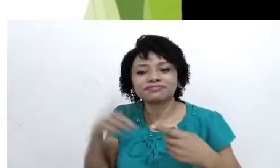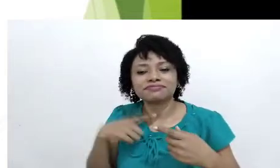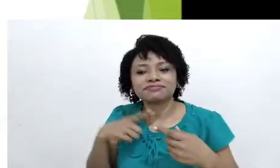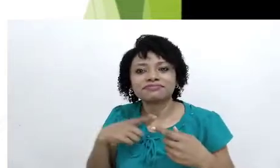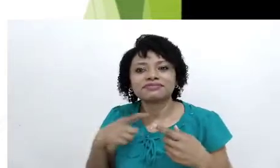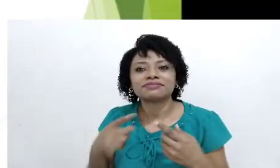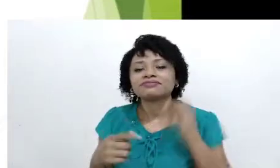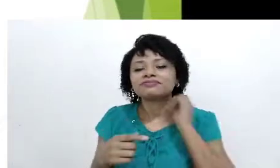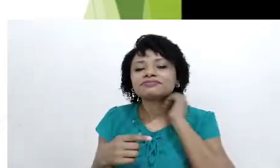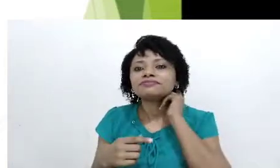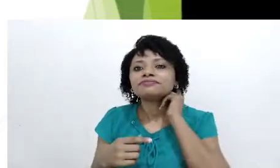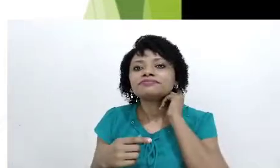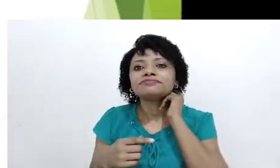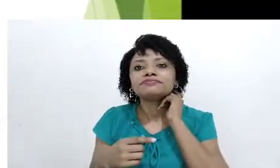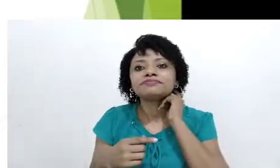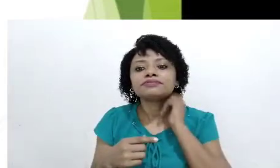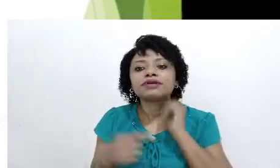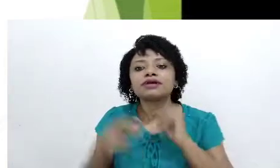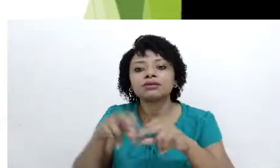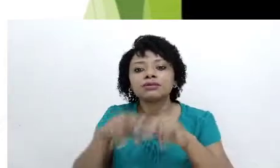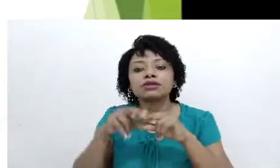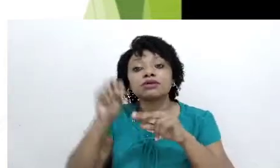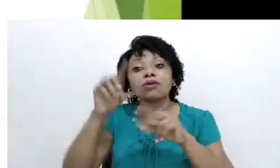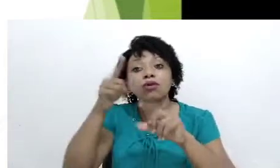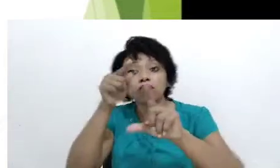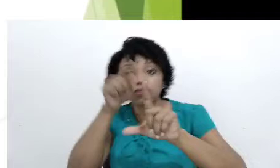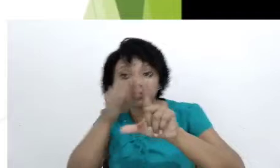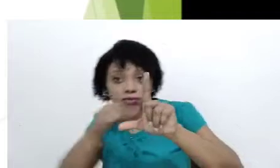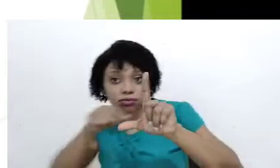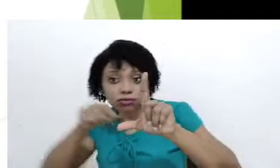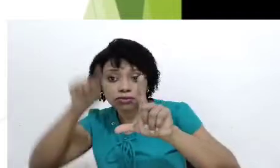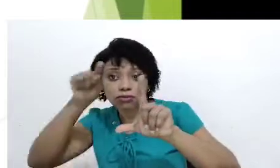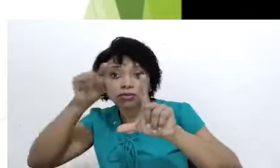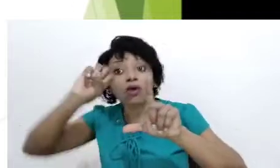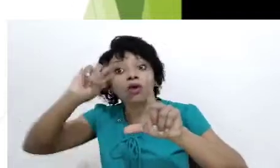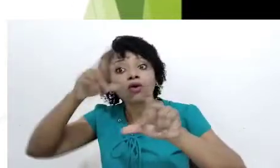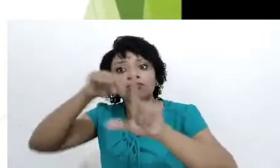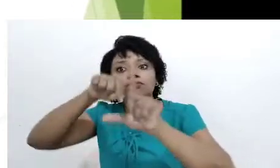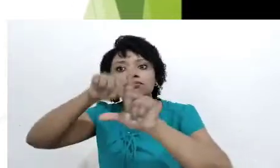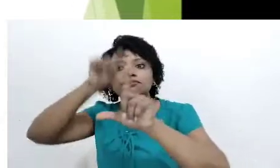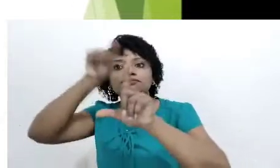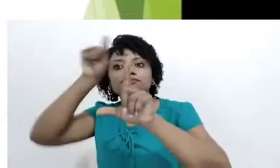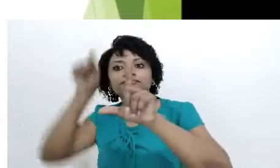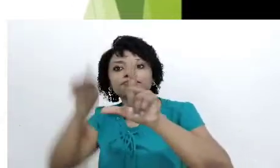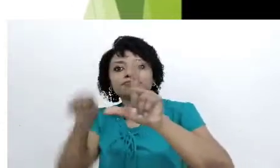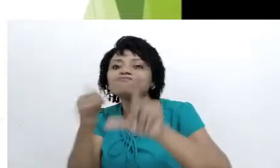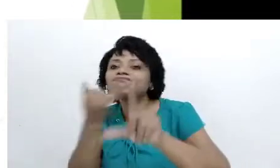uma parábola, um arco de parábola, ou com